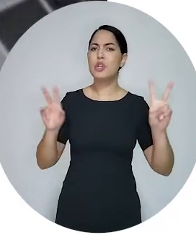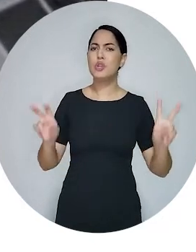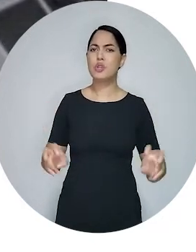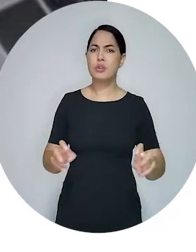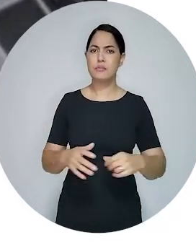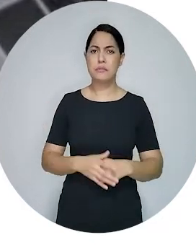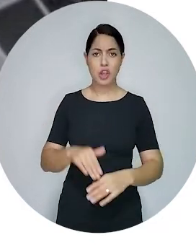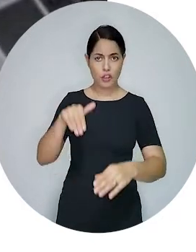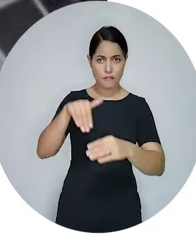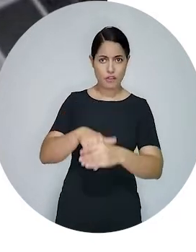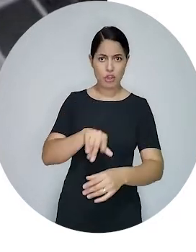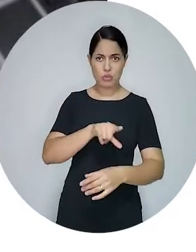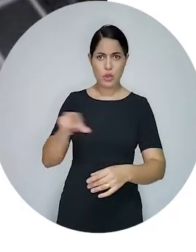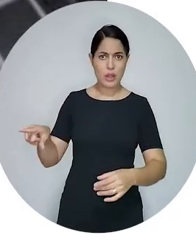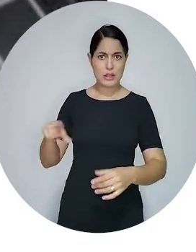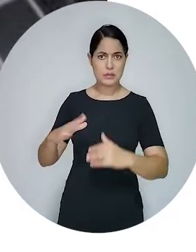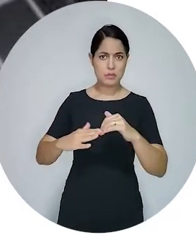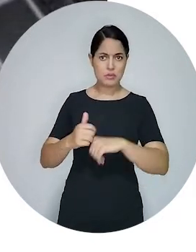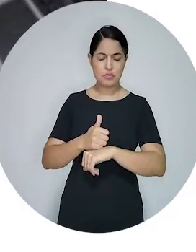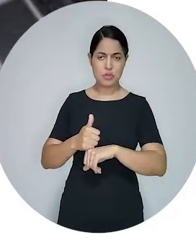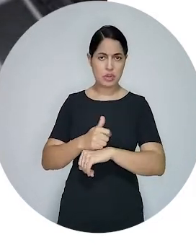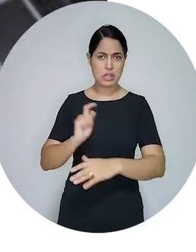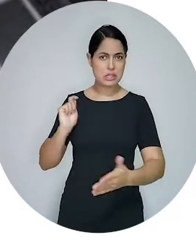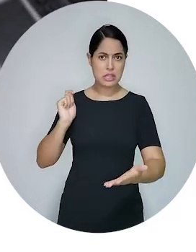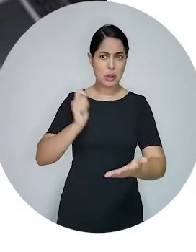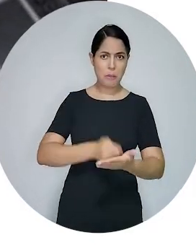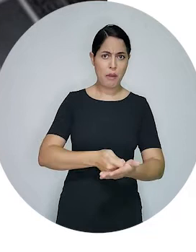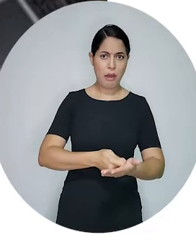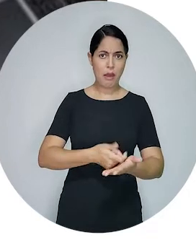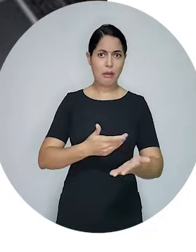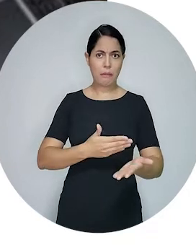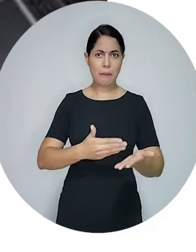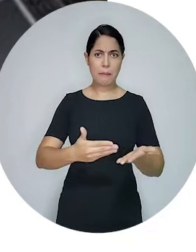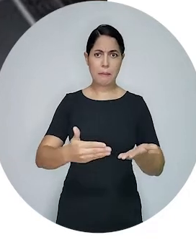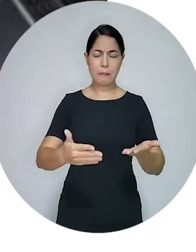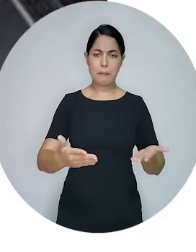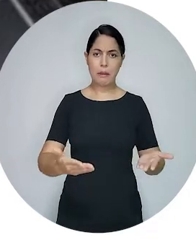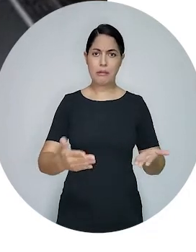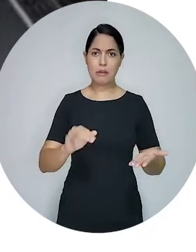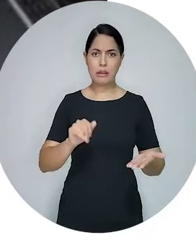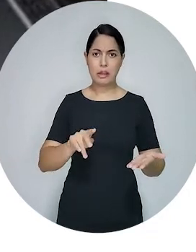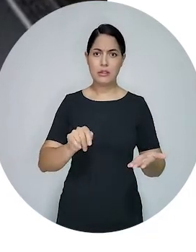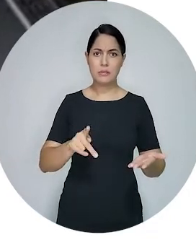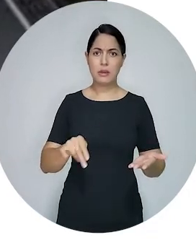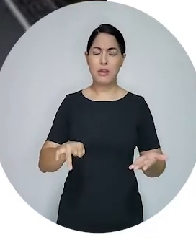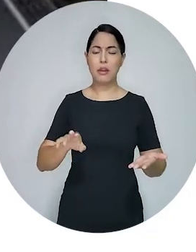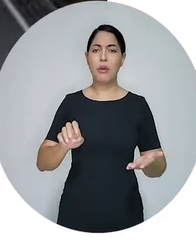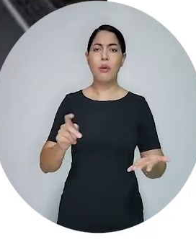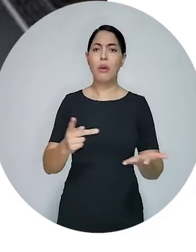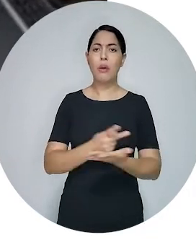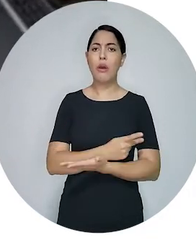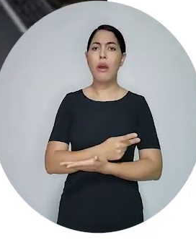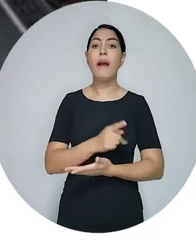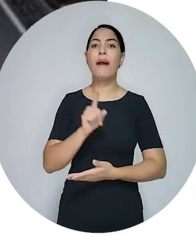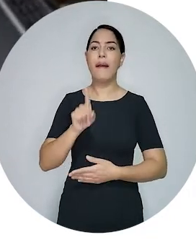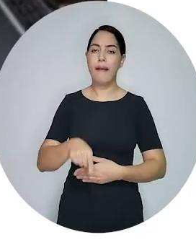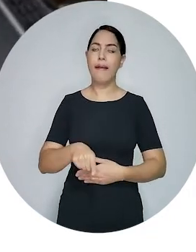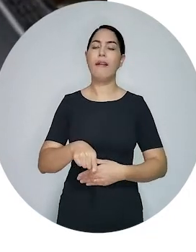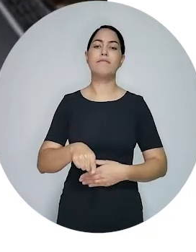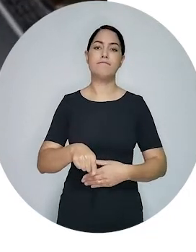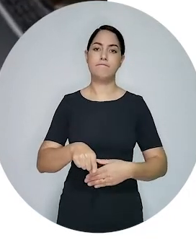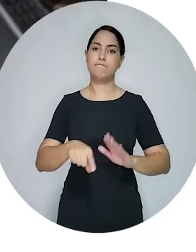Martins, permitir o exercício do voto a esses profissionais contraria a regulação interna da OAB, configurando